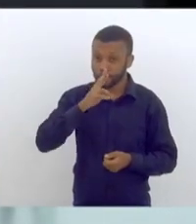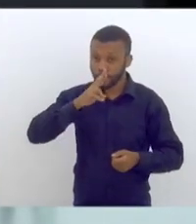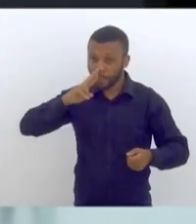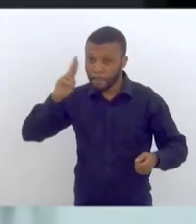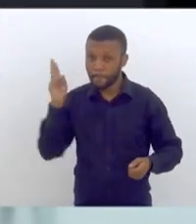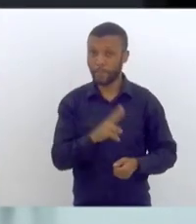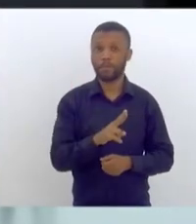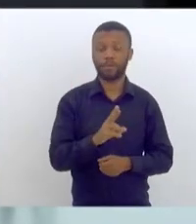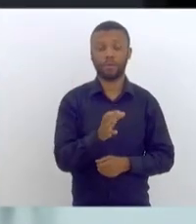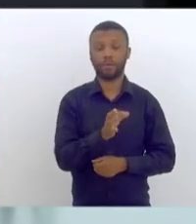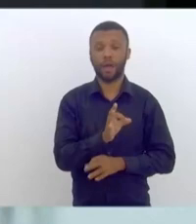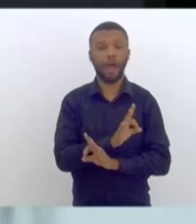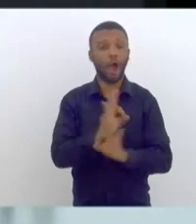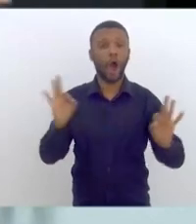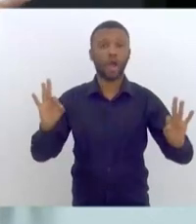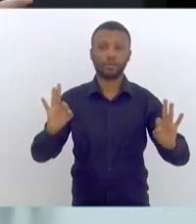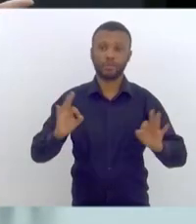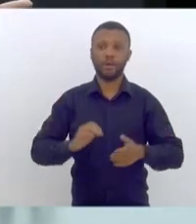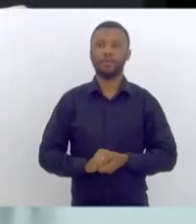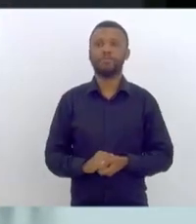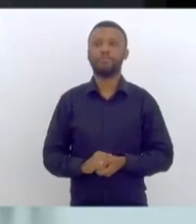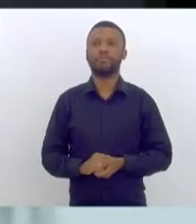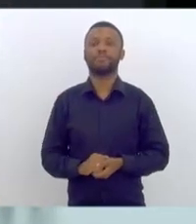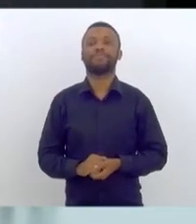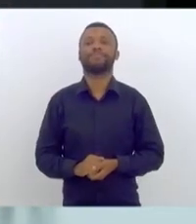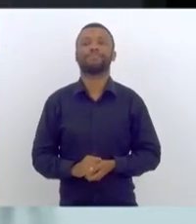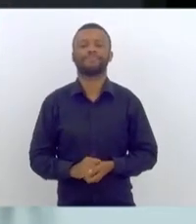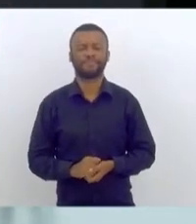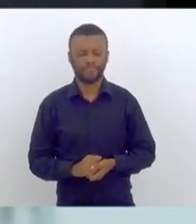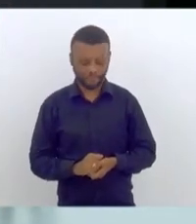mas mas a gente tem que chamar